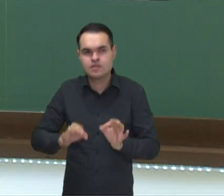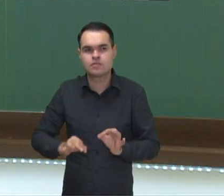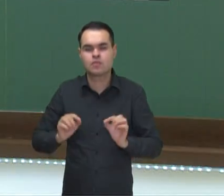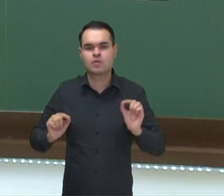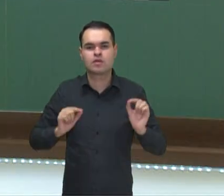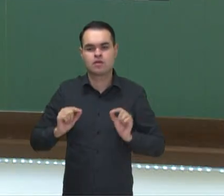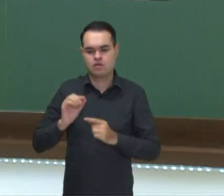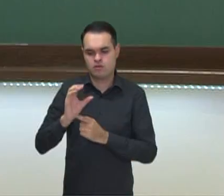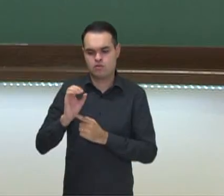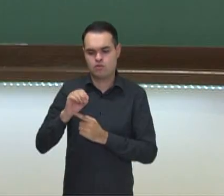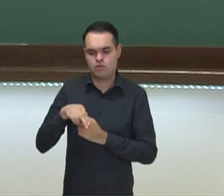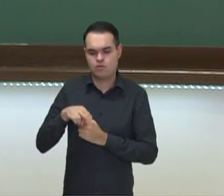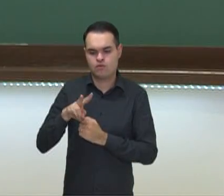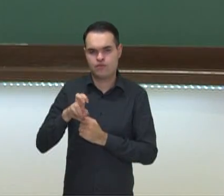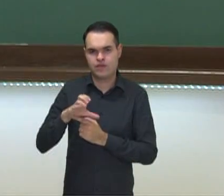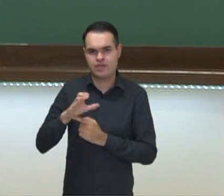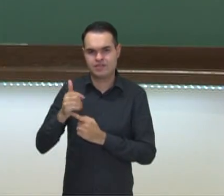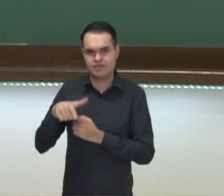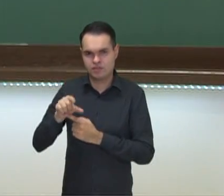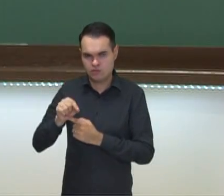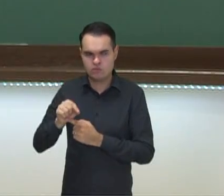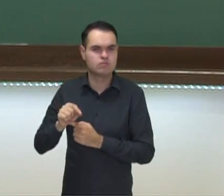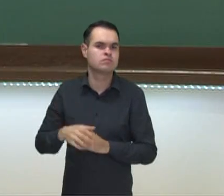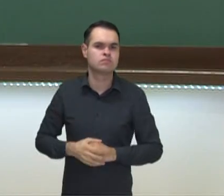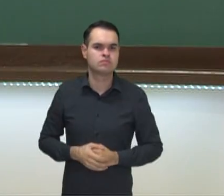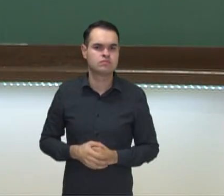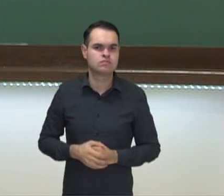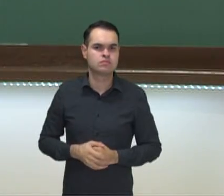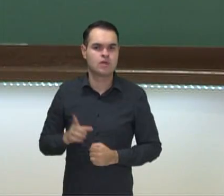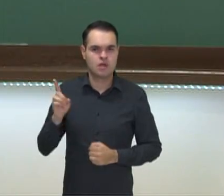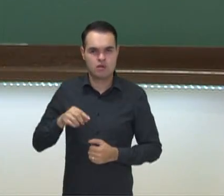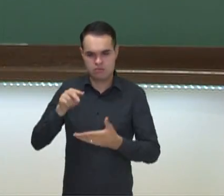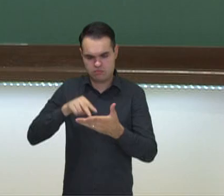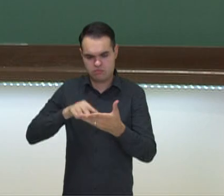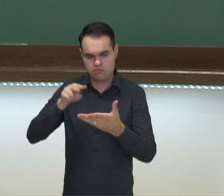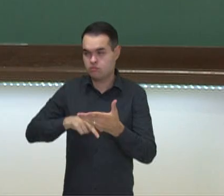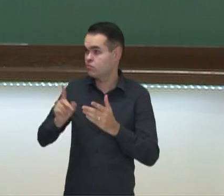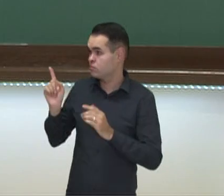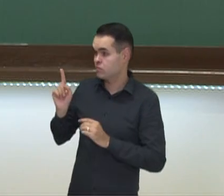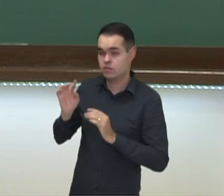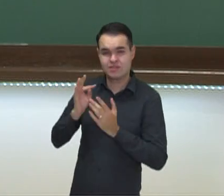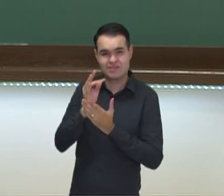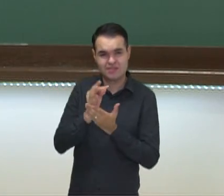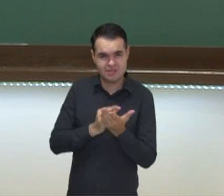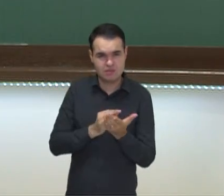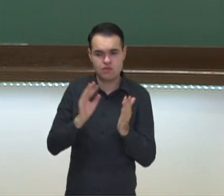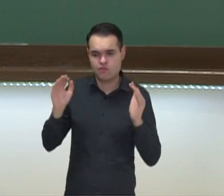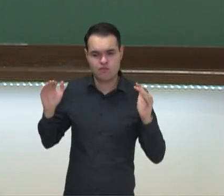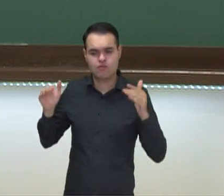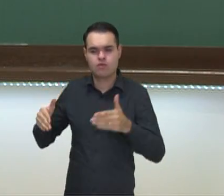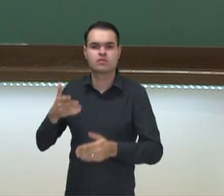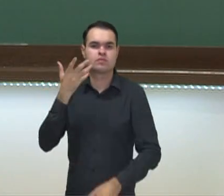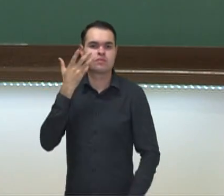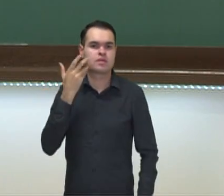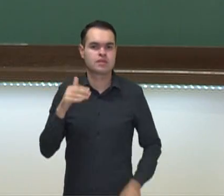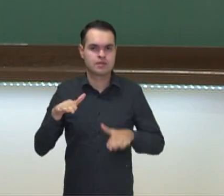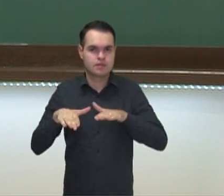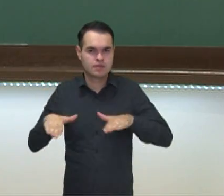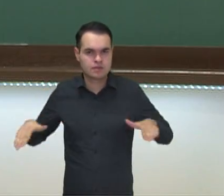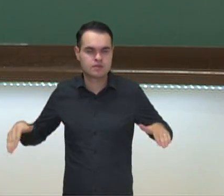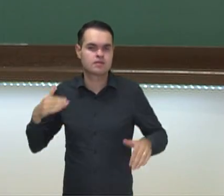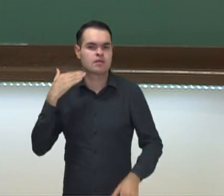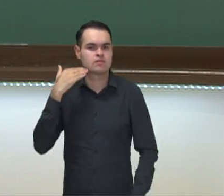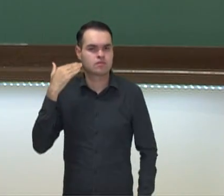Isso mesmo, vamos começar a leitura de um texto didático científico e, como vimos, ele é voltado para crianças, para